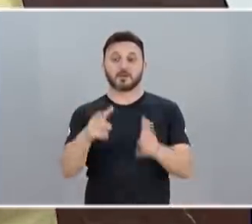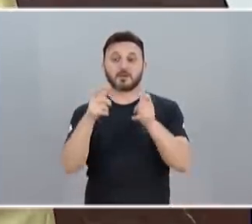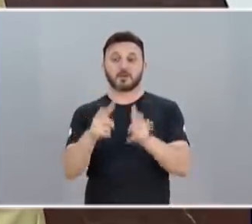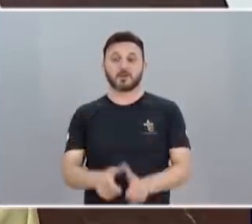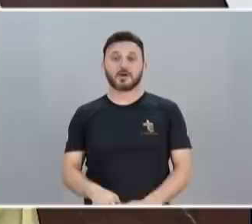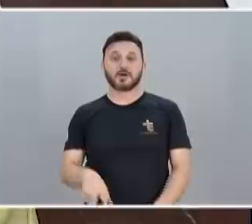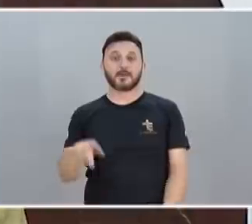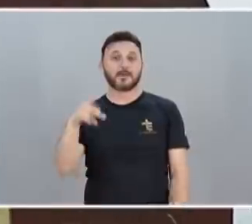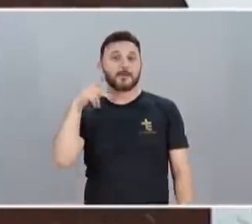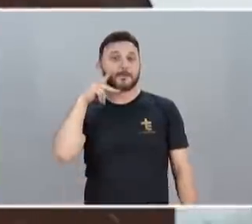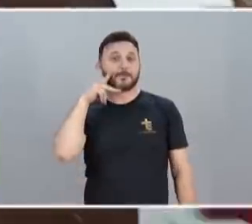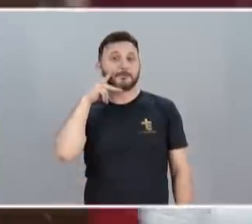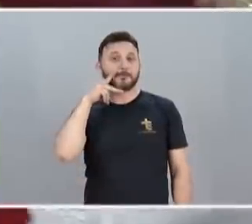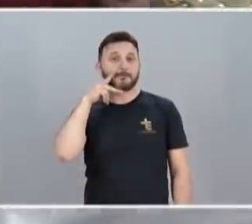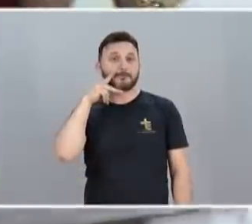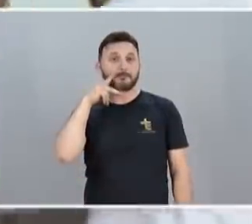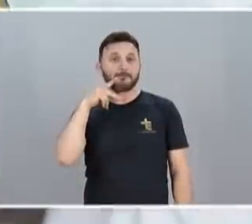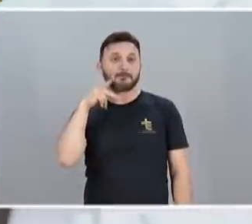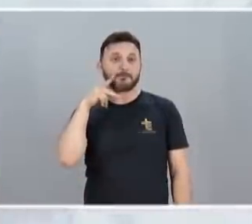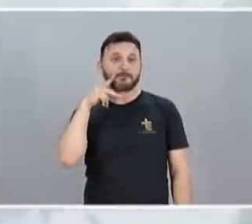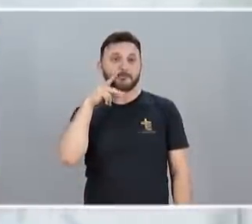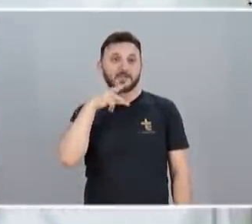Floriano, Piauí.